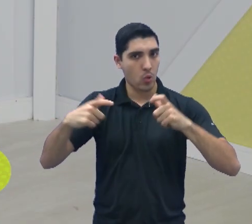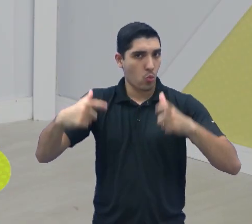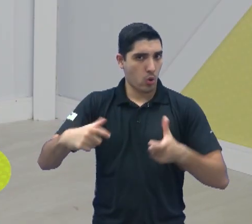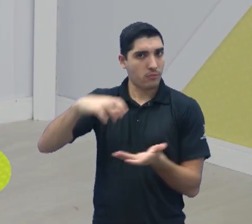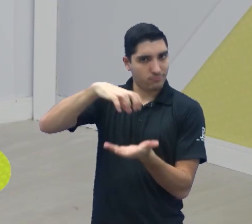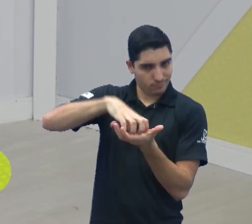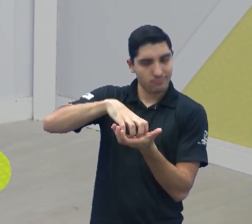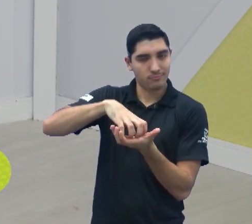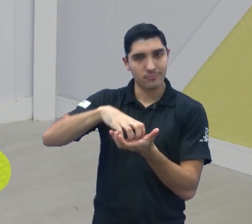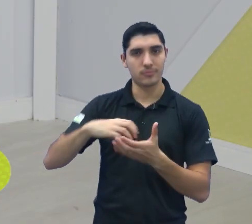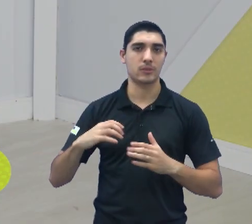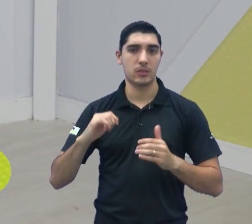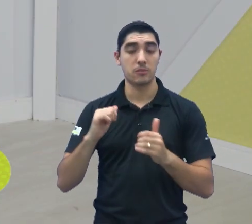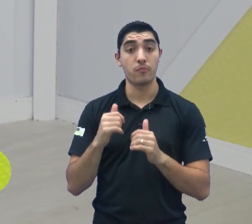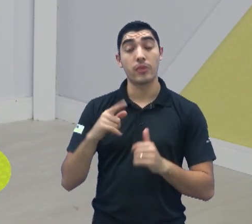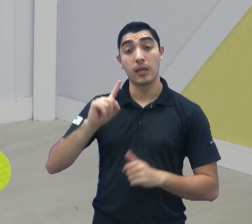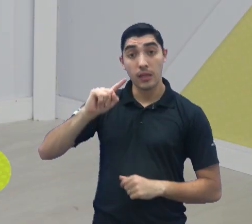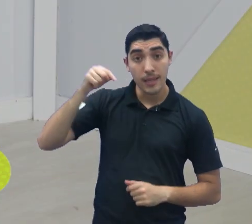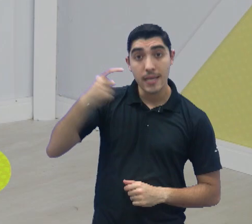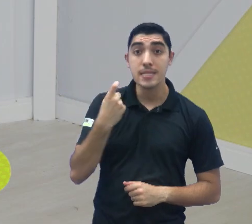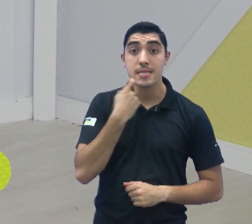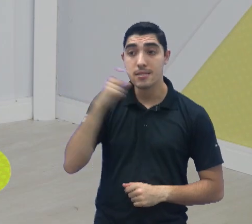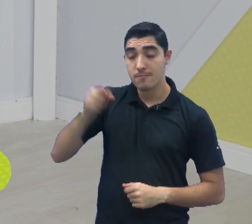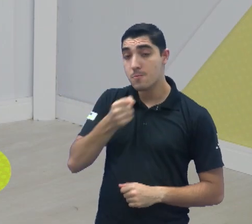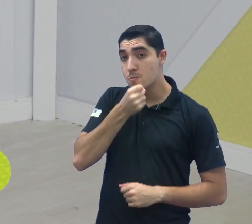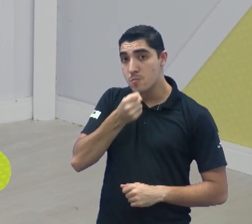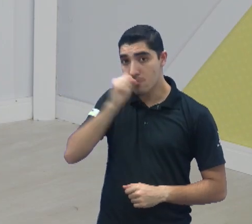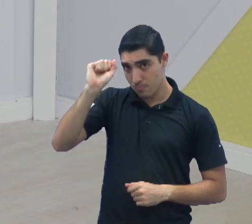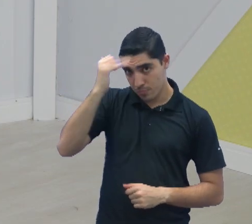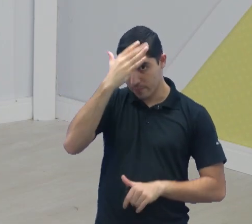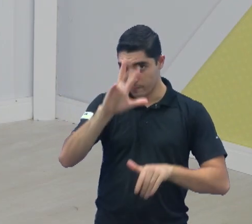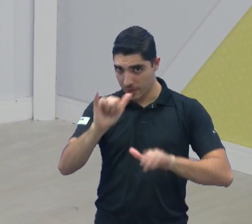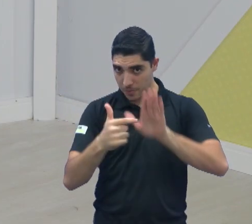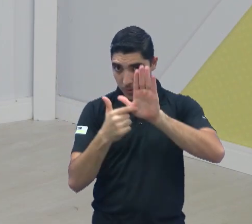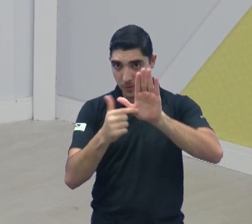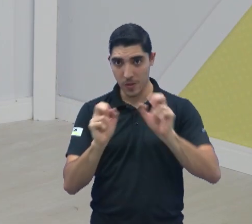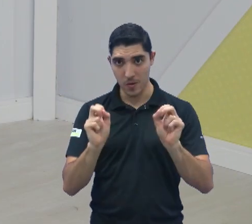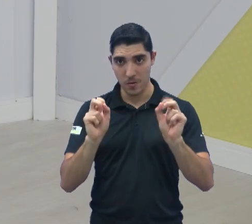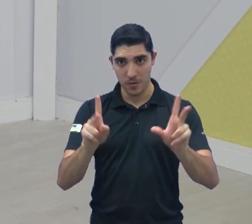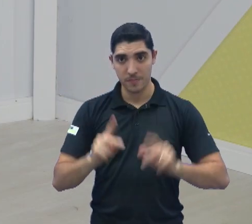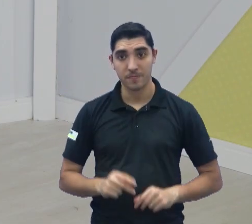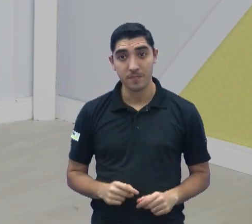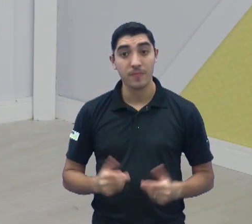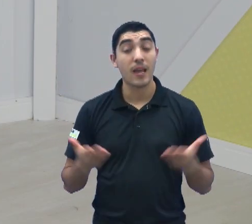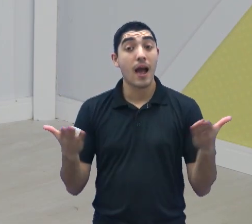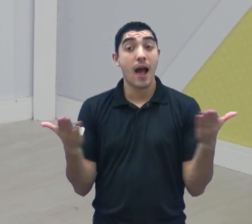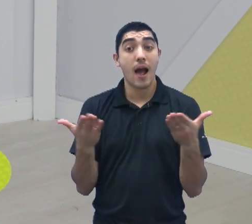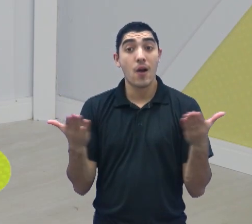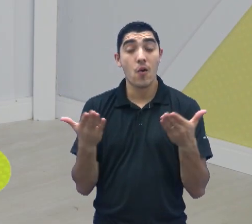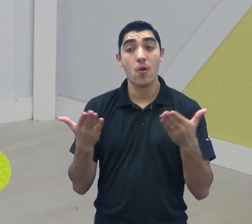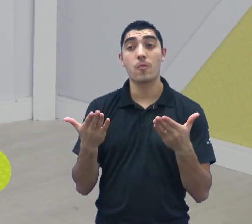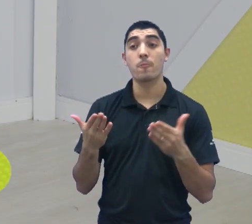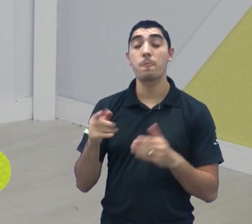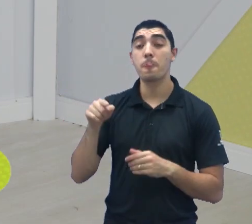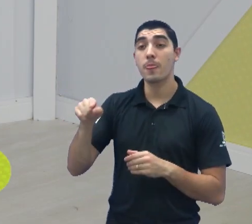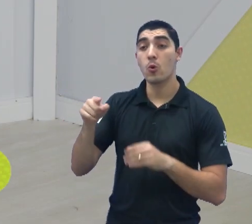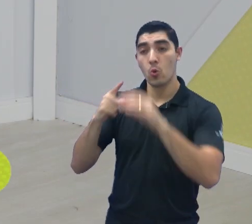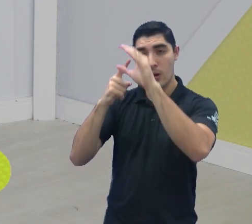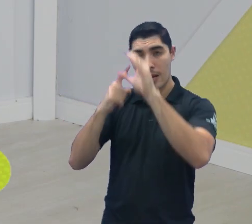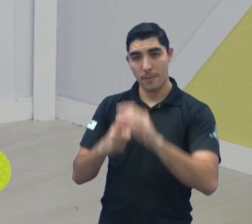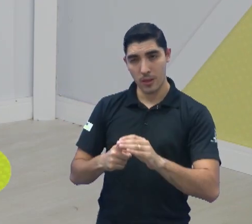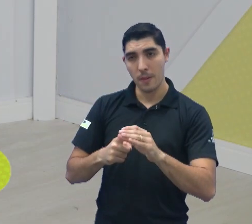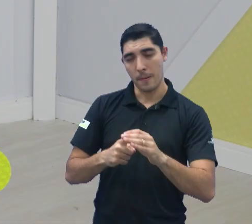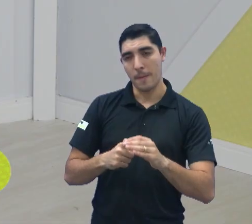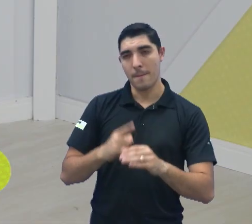Na sexta-feira, o Gabriel Campoy conta a história do jogo para você, tá certo? Ainda no assunto basquete, Paulito, a Liga de Basquete Feminino divulgou